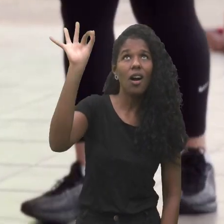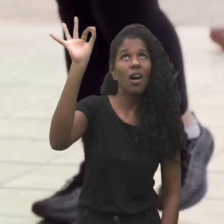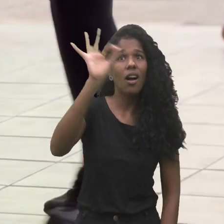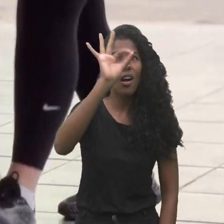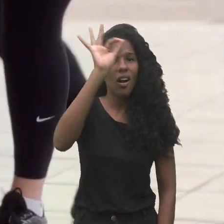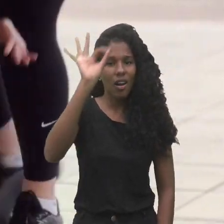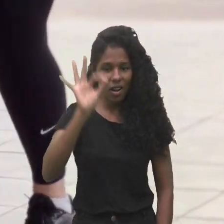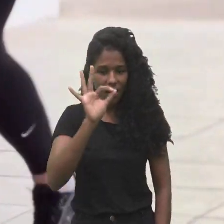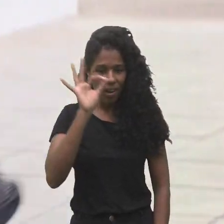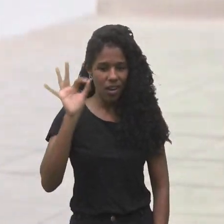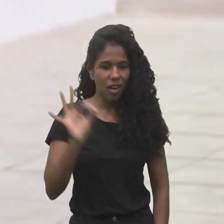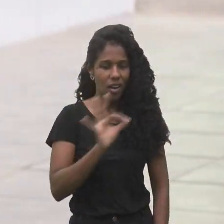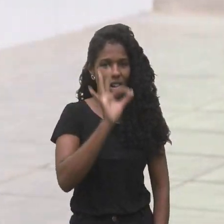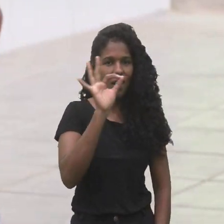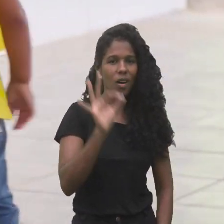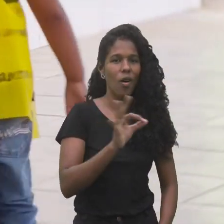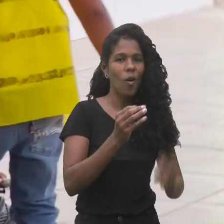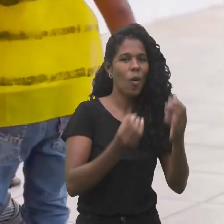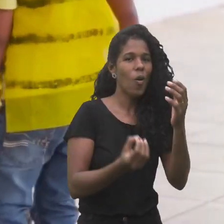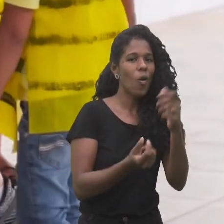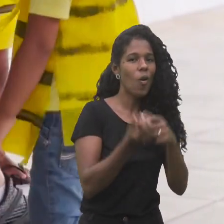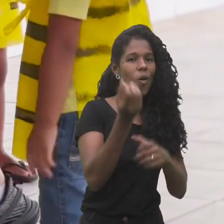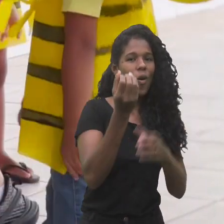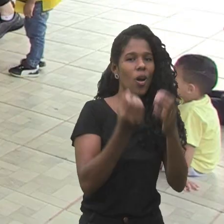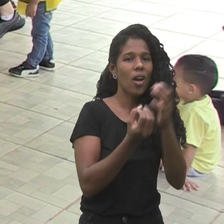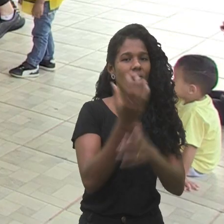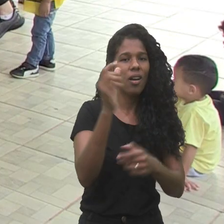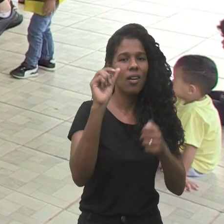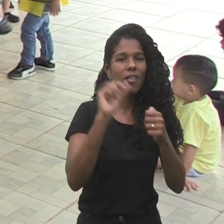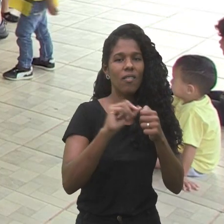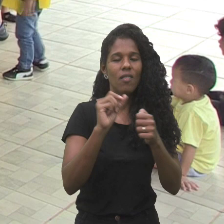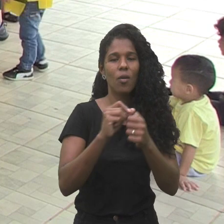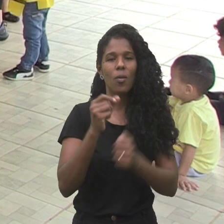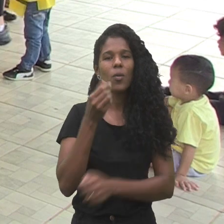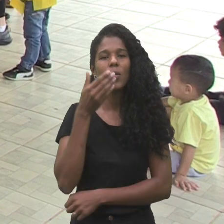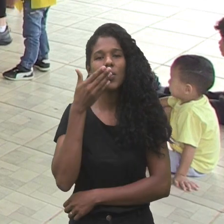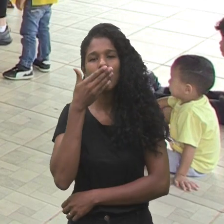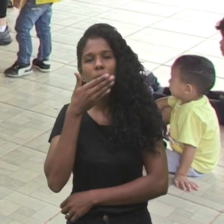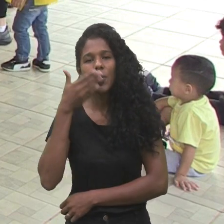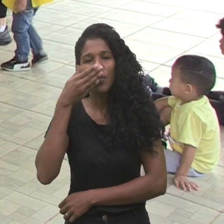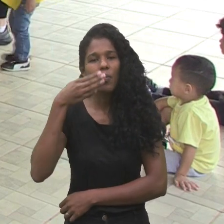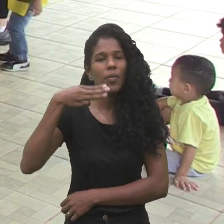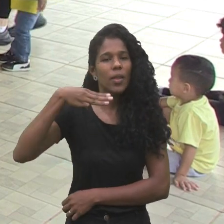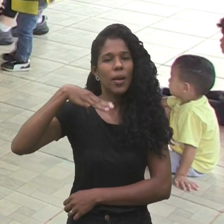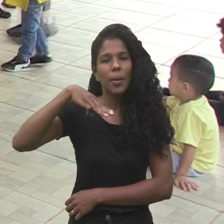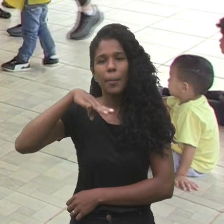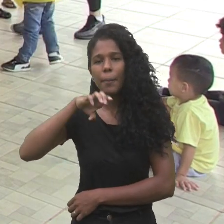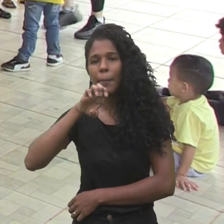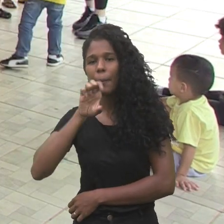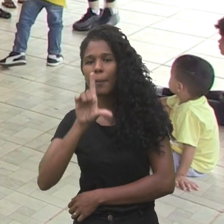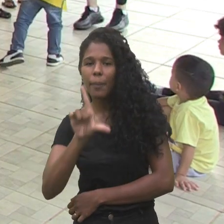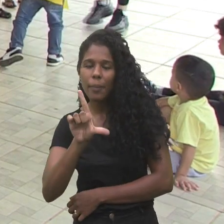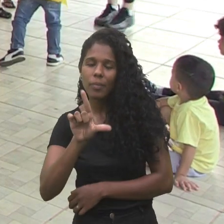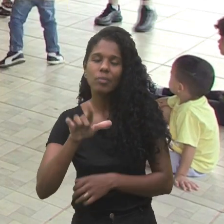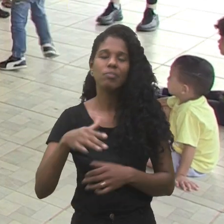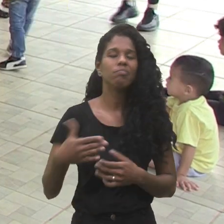dão mel as abelhas do céu. Venham ver como dão mel as abelhas do